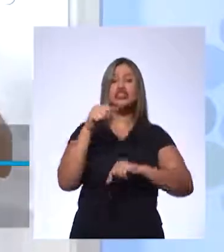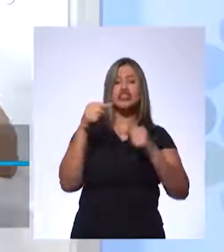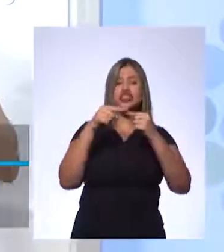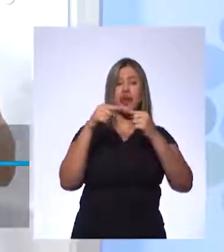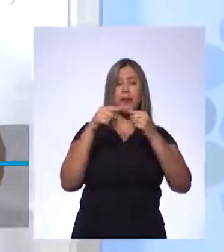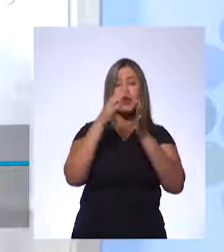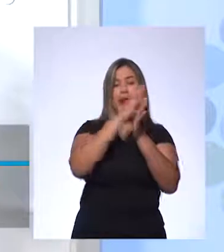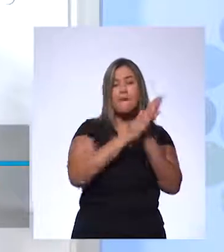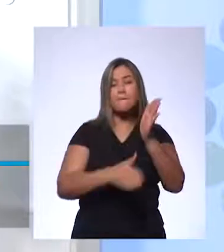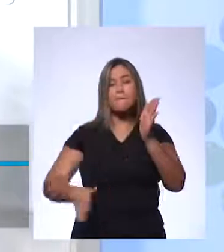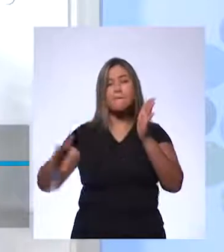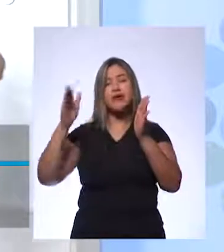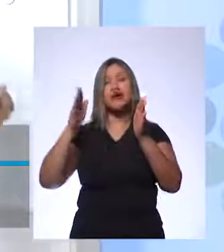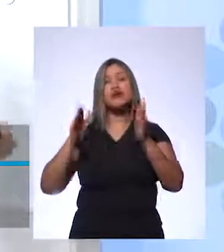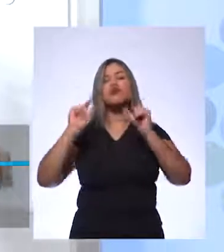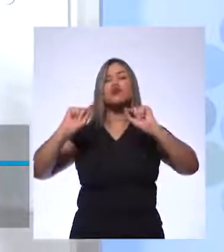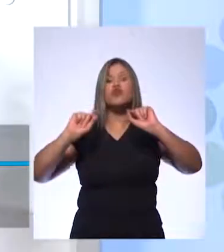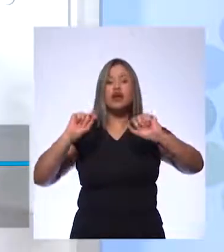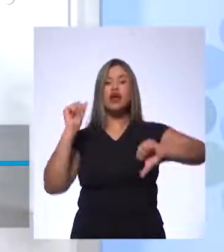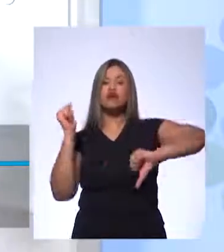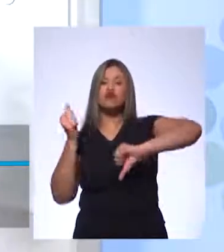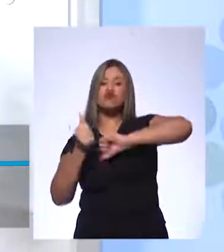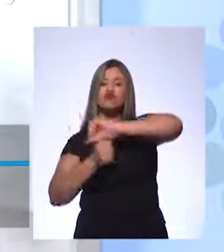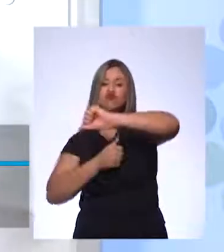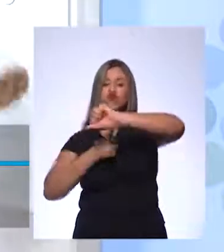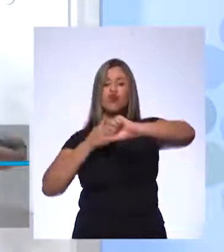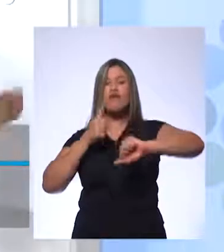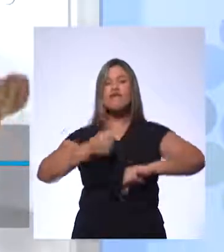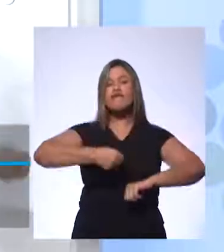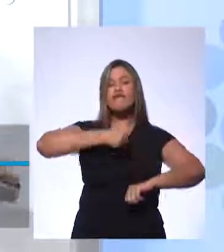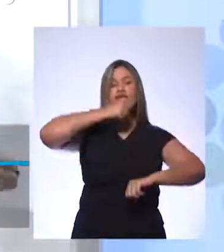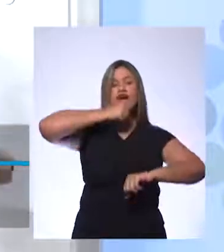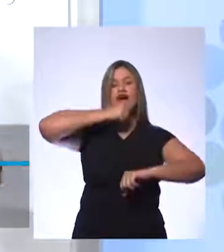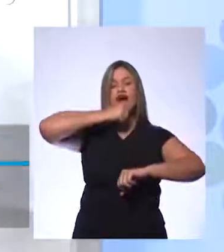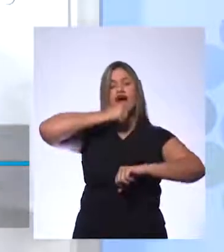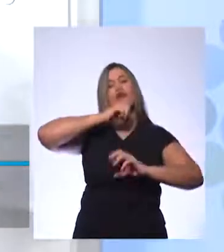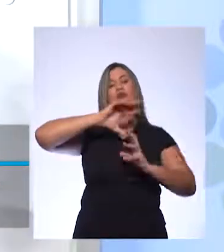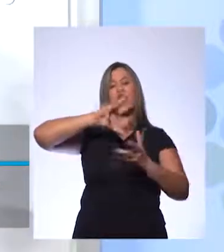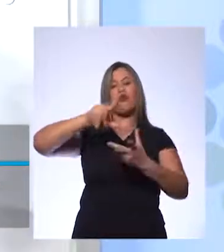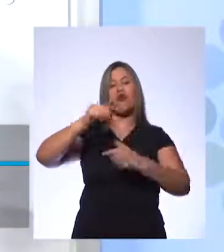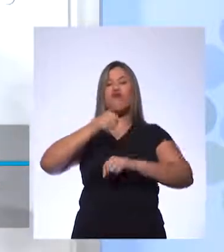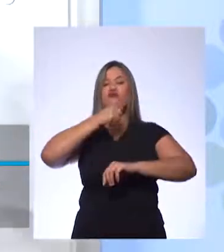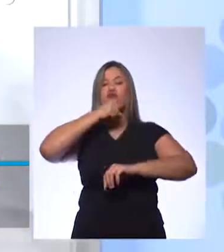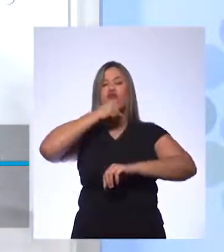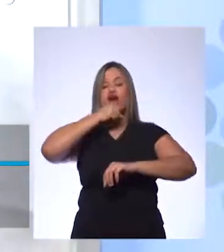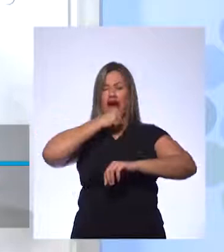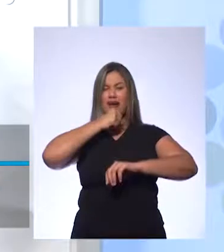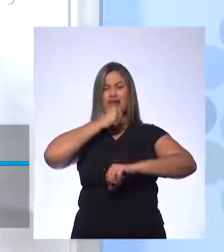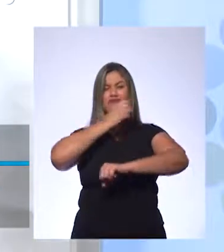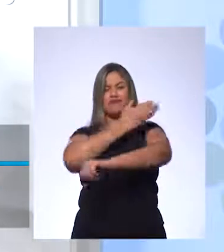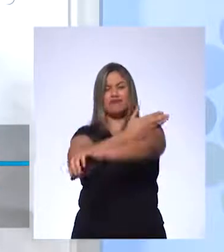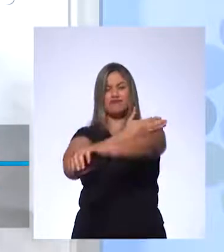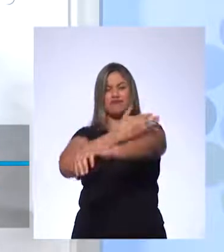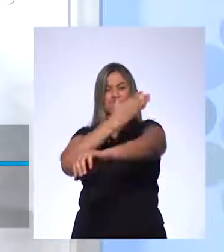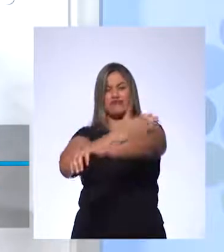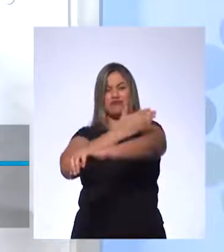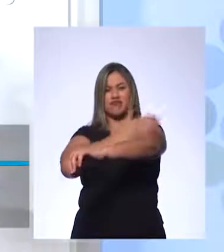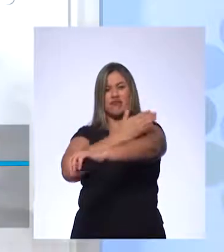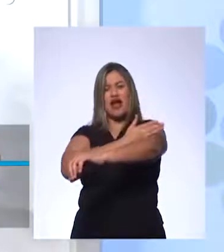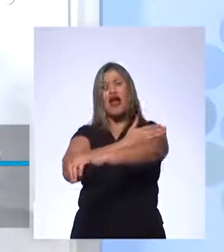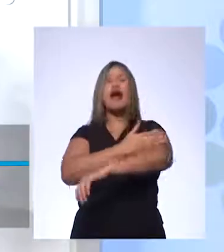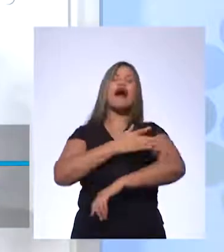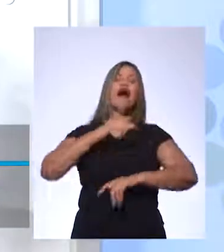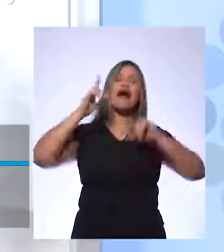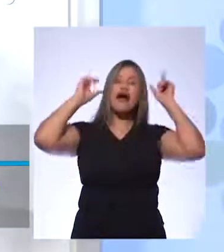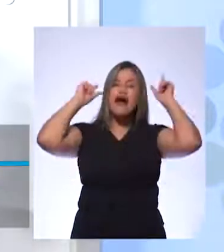transição do modelo antigo né do mundo antigo que é esse que vocês falaram Grécia